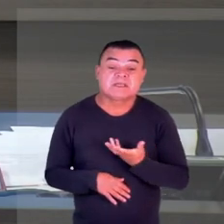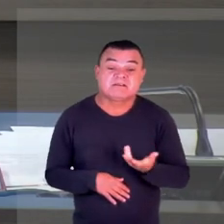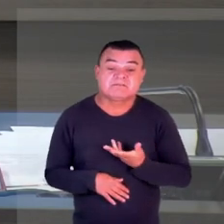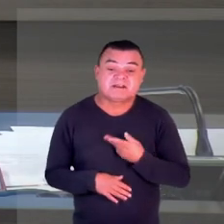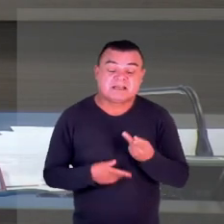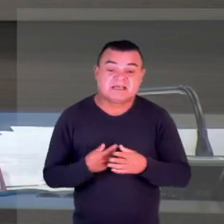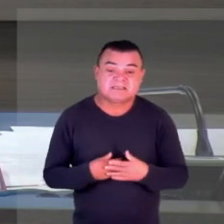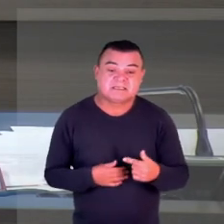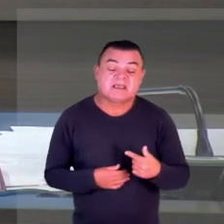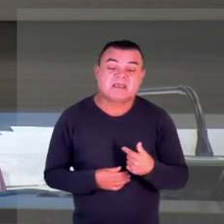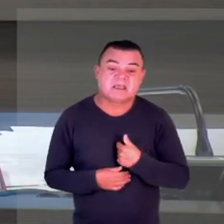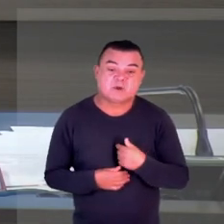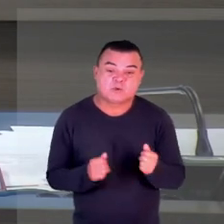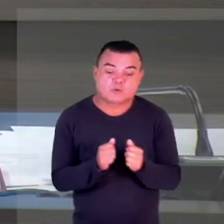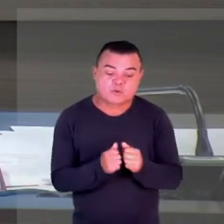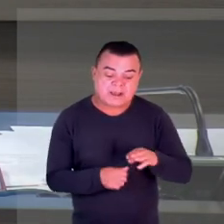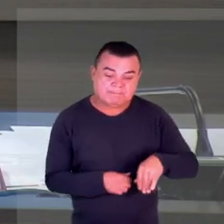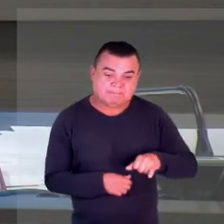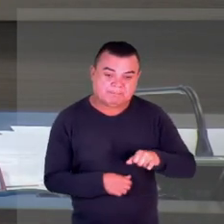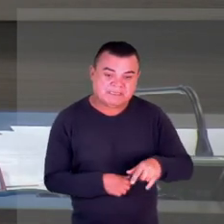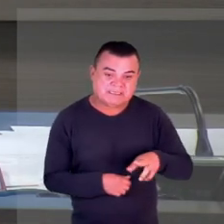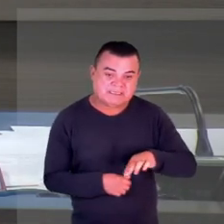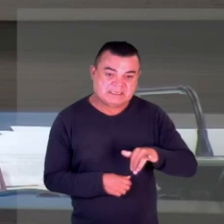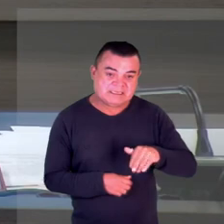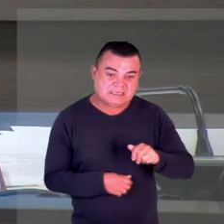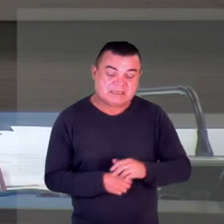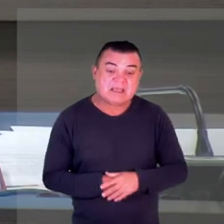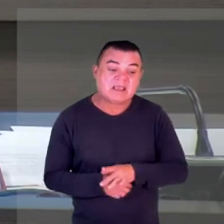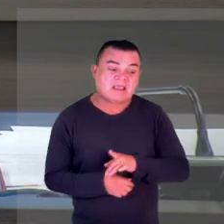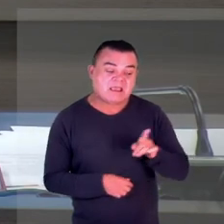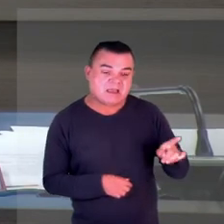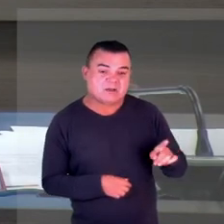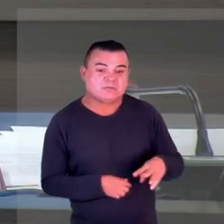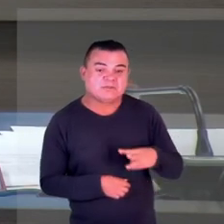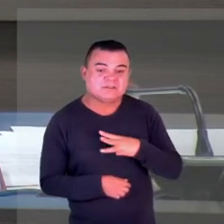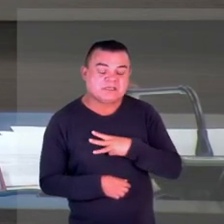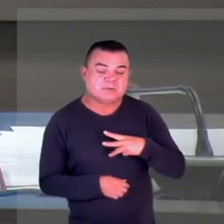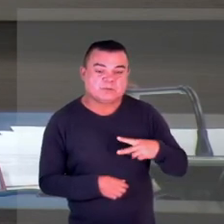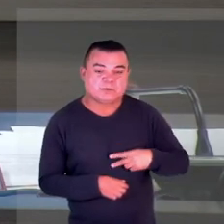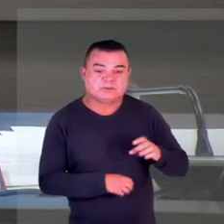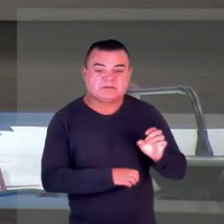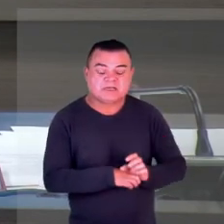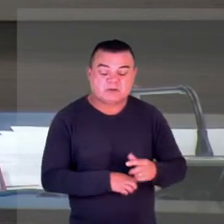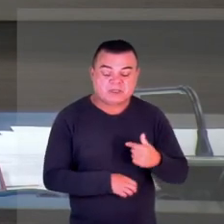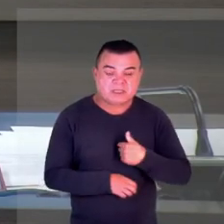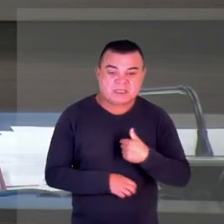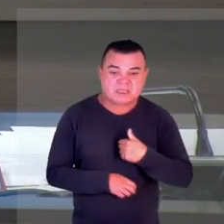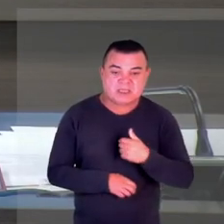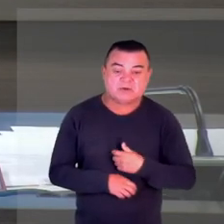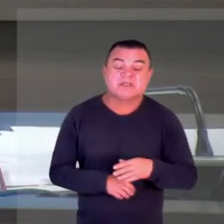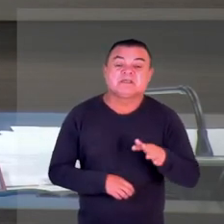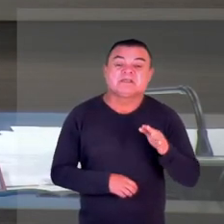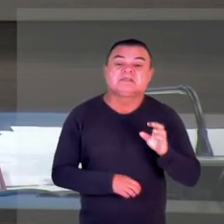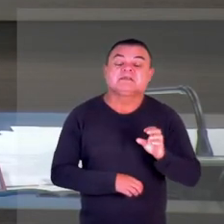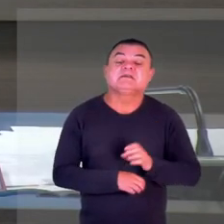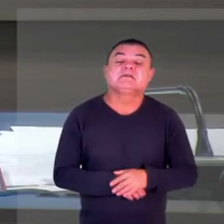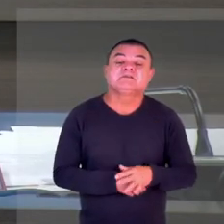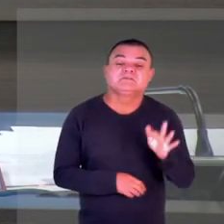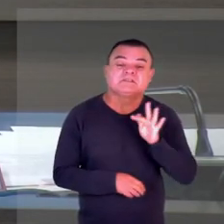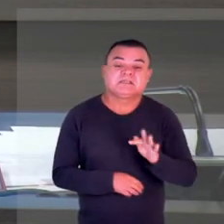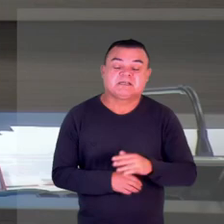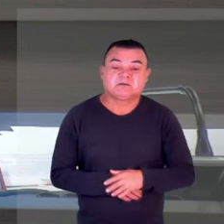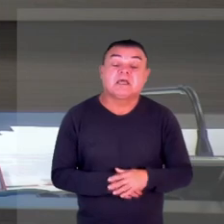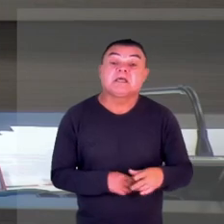tínhamos um trabalho de ela como ministério público estadual eu como Ministério Público Federal nós tínhamos vários projetos de atuação conjunta